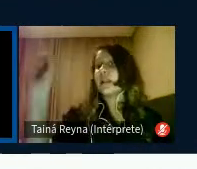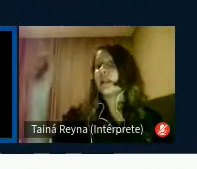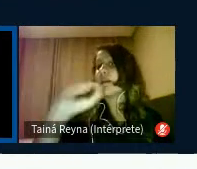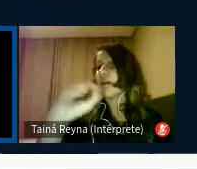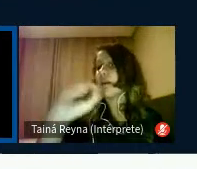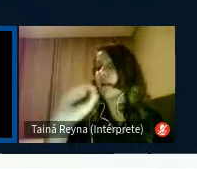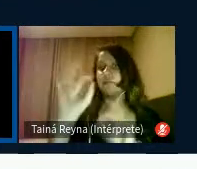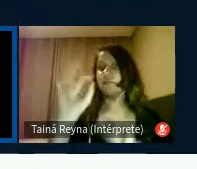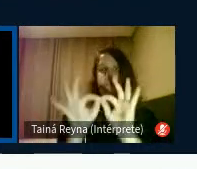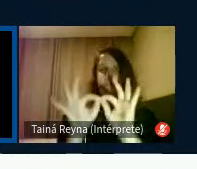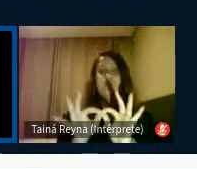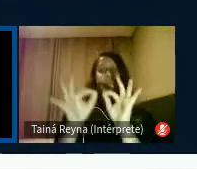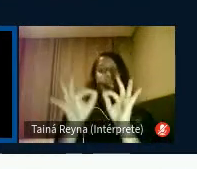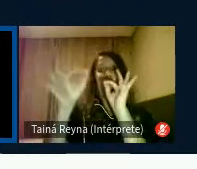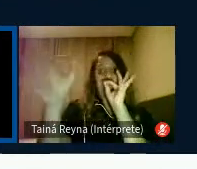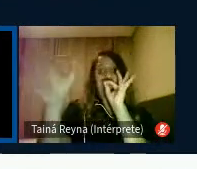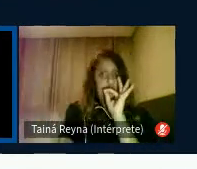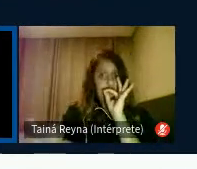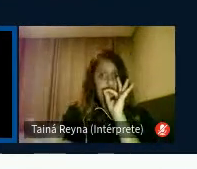E